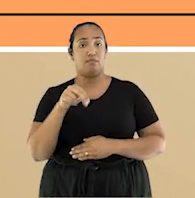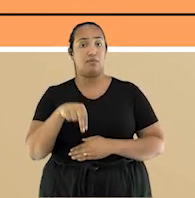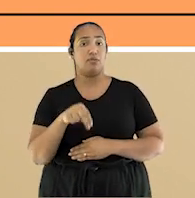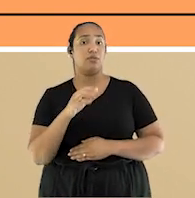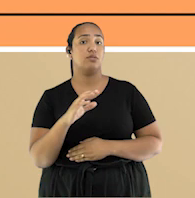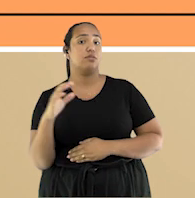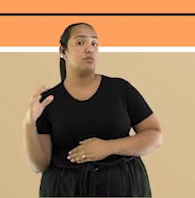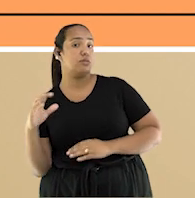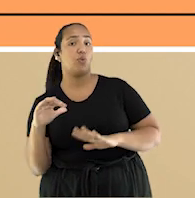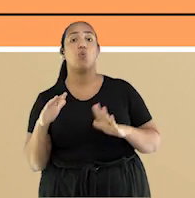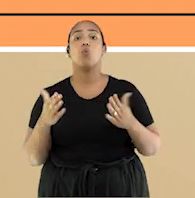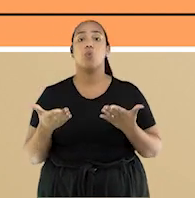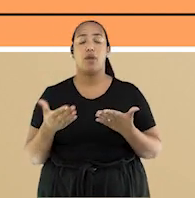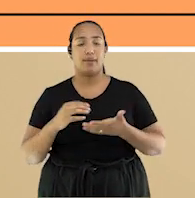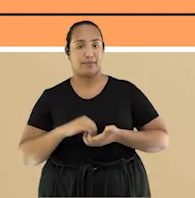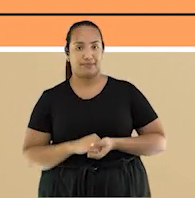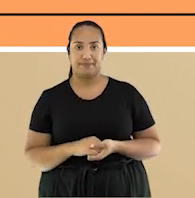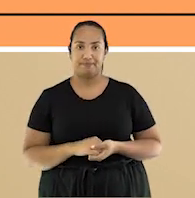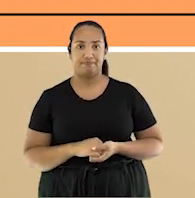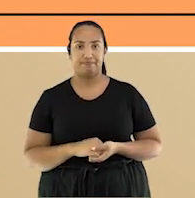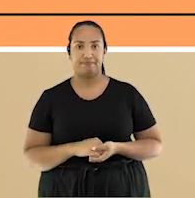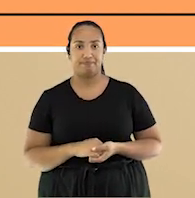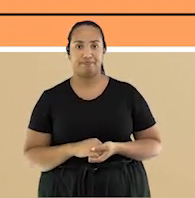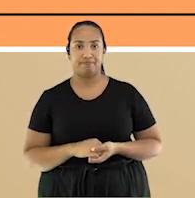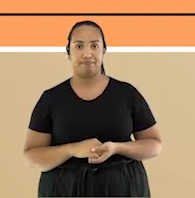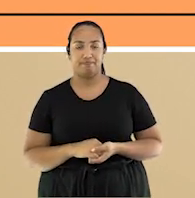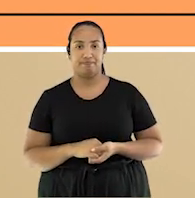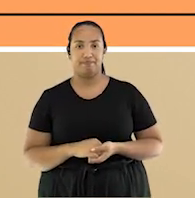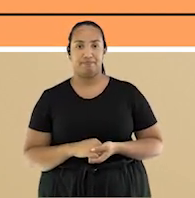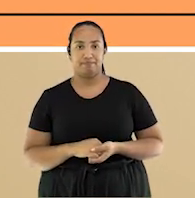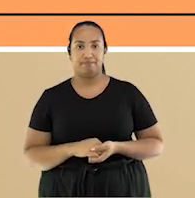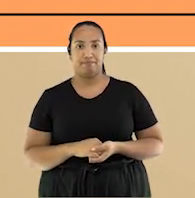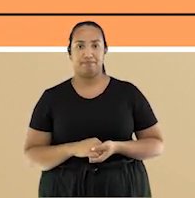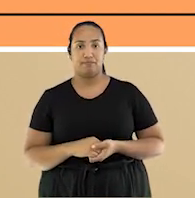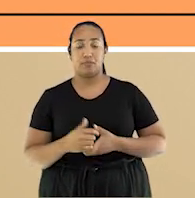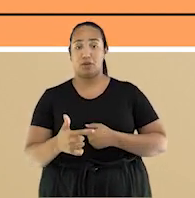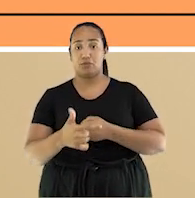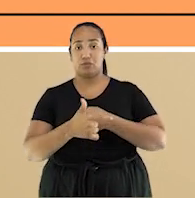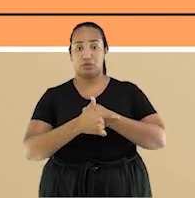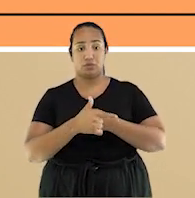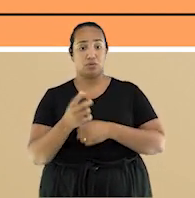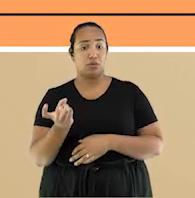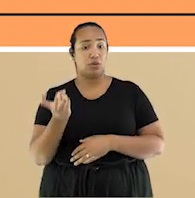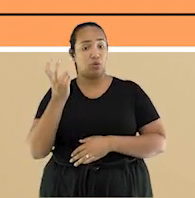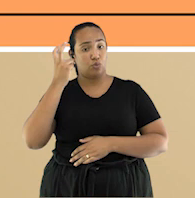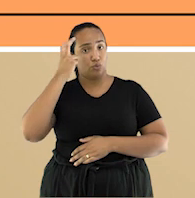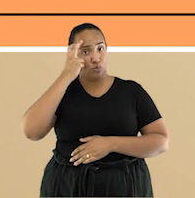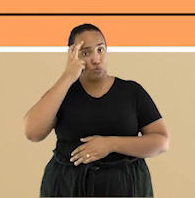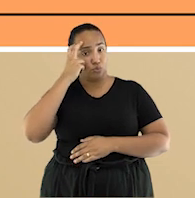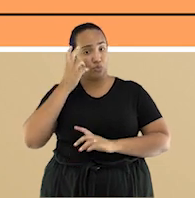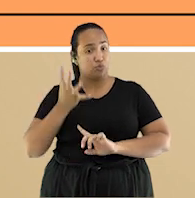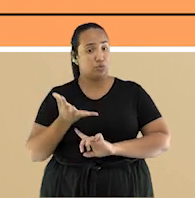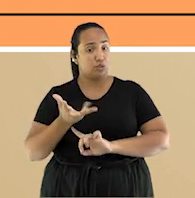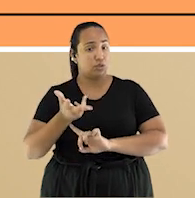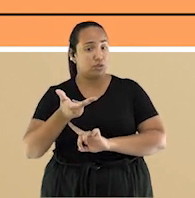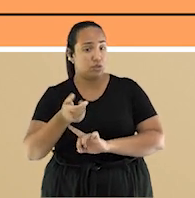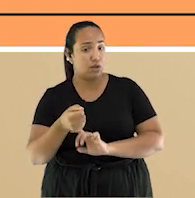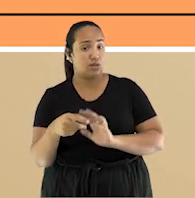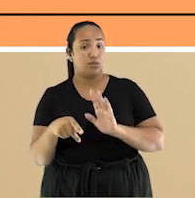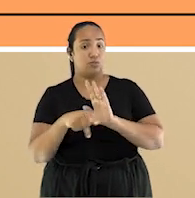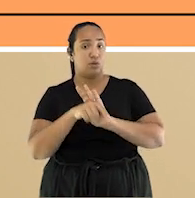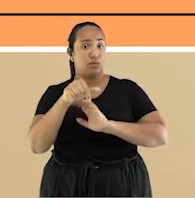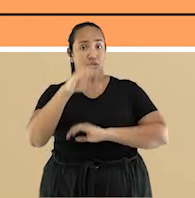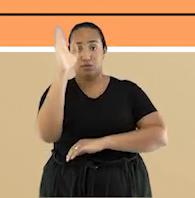BNCC: discutir o papel das culturas letradas, não letradas e das artes na produção